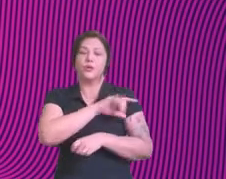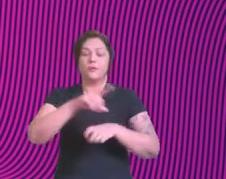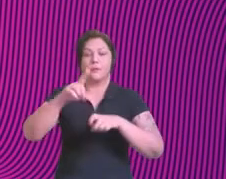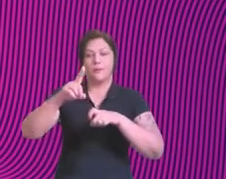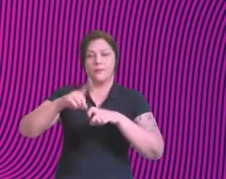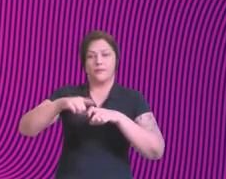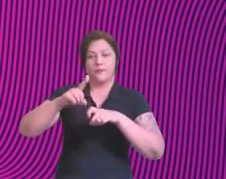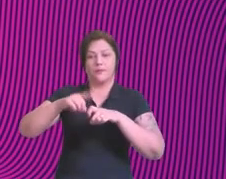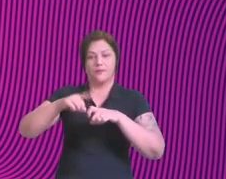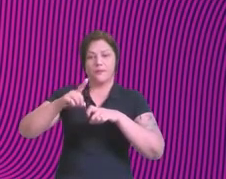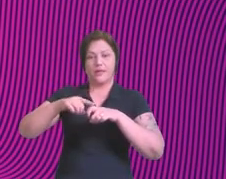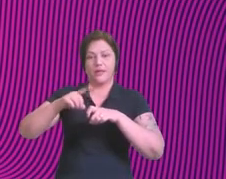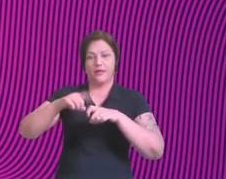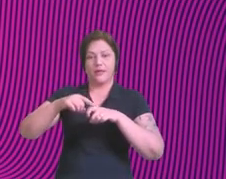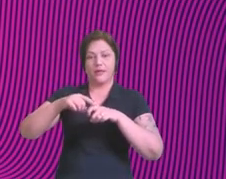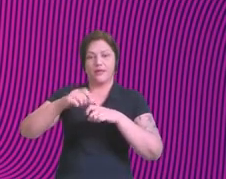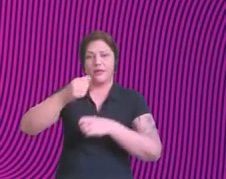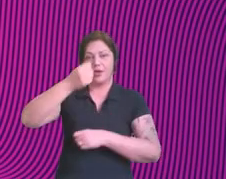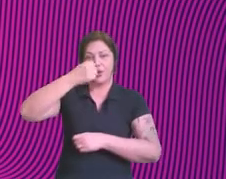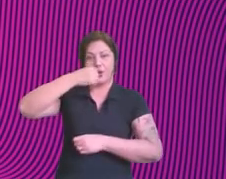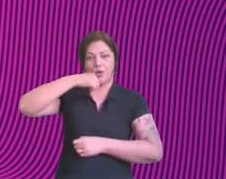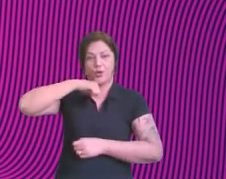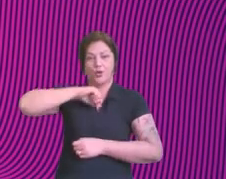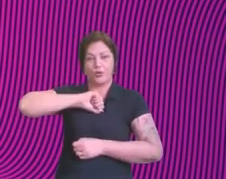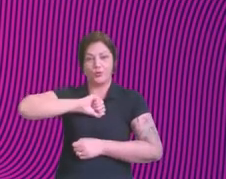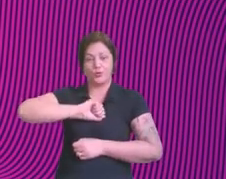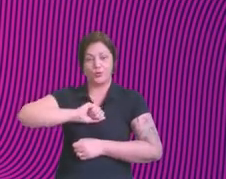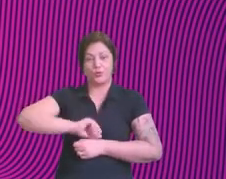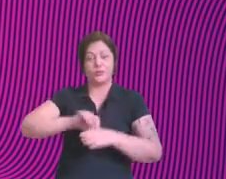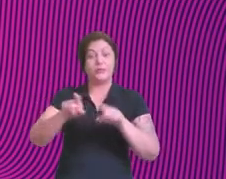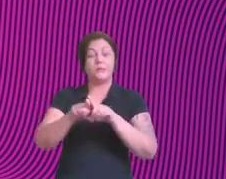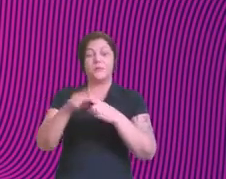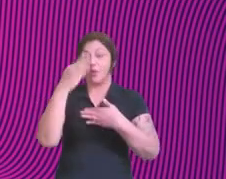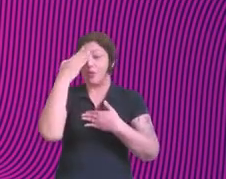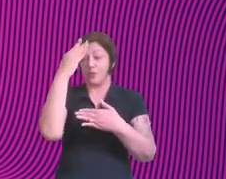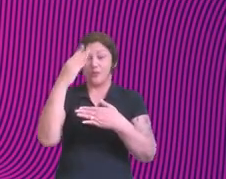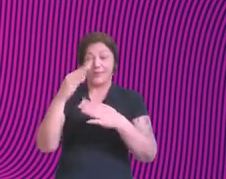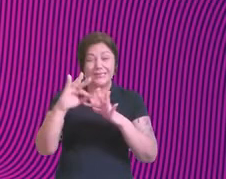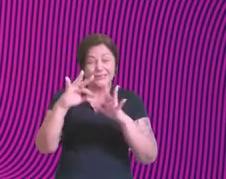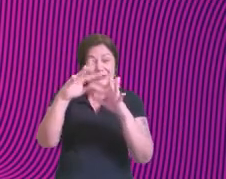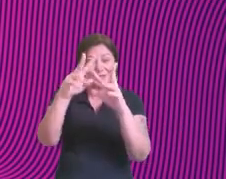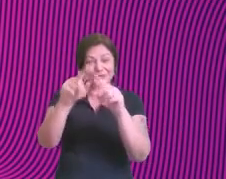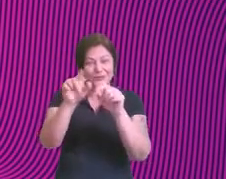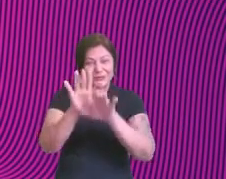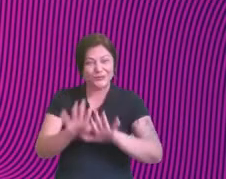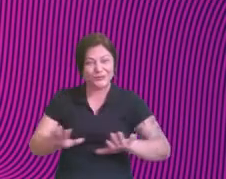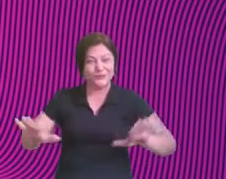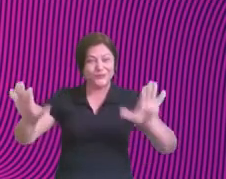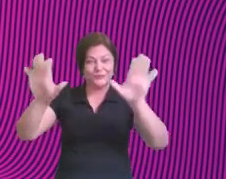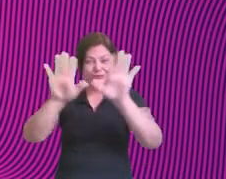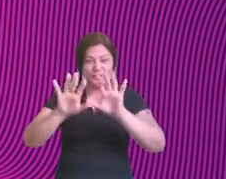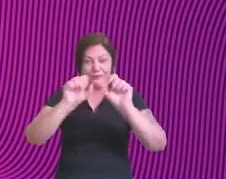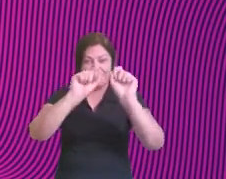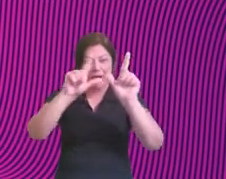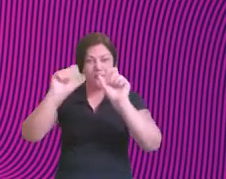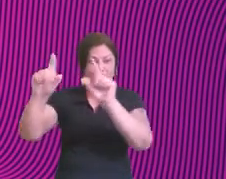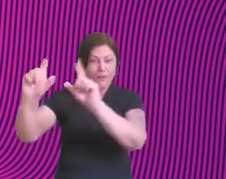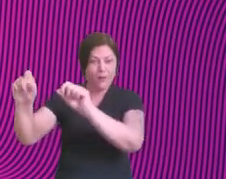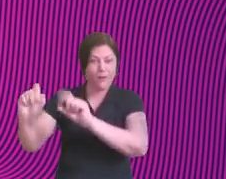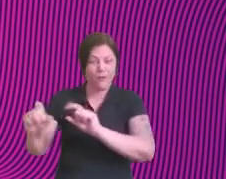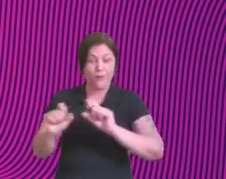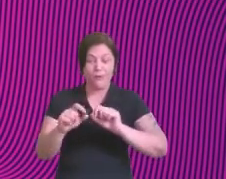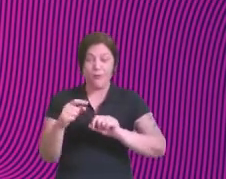Américas Medical City. Obrigada a todos por estarem comigo nessa discussão,